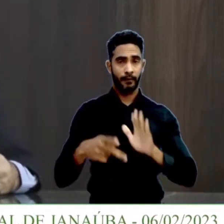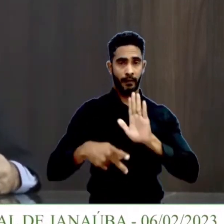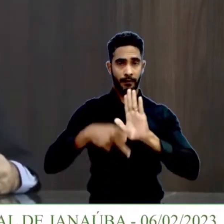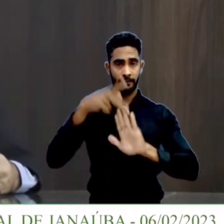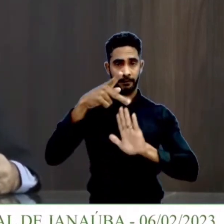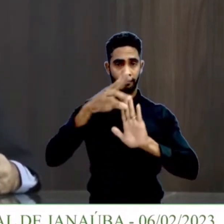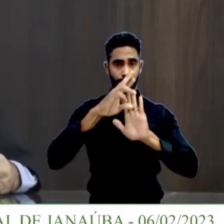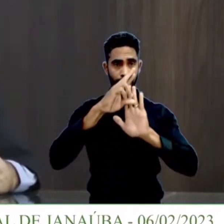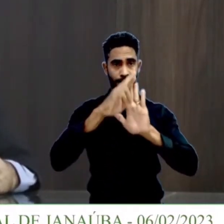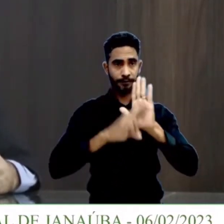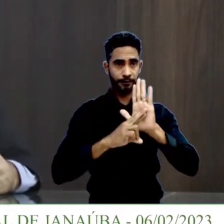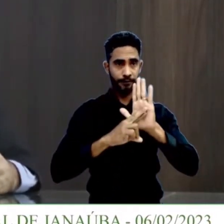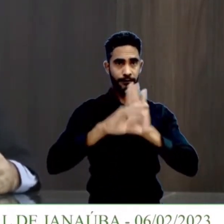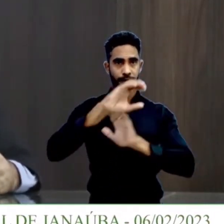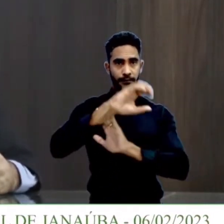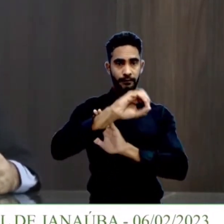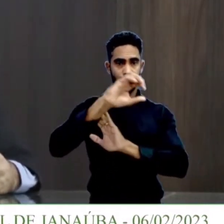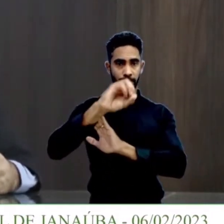Projeto de Resolução número